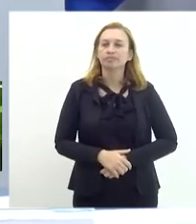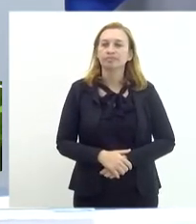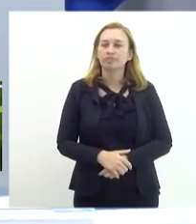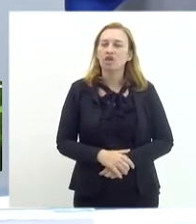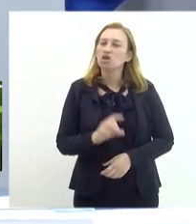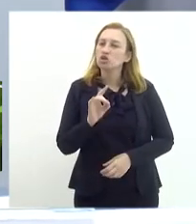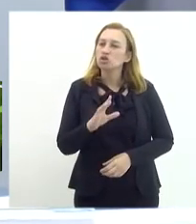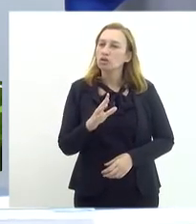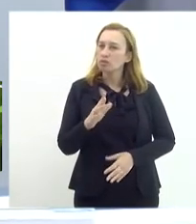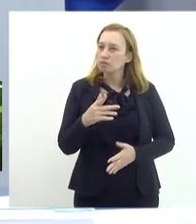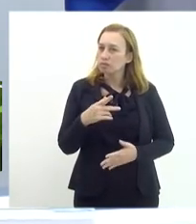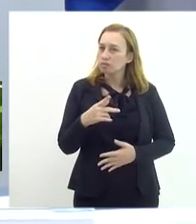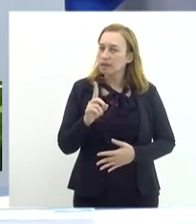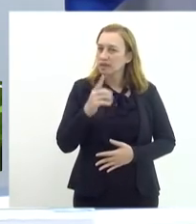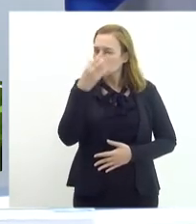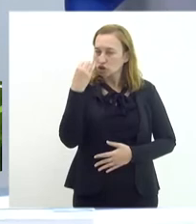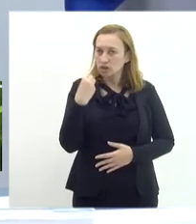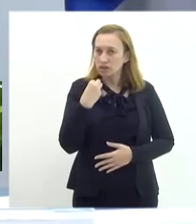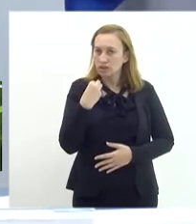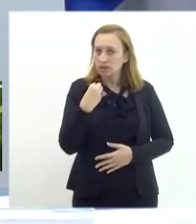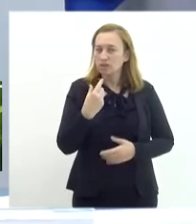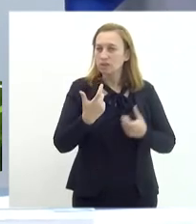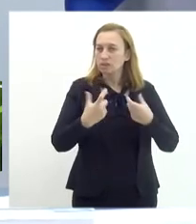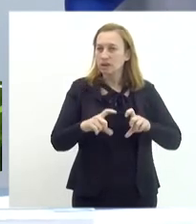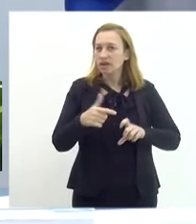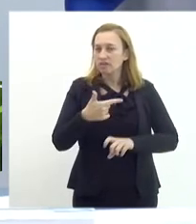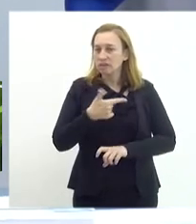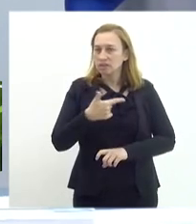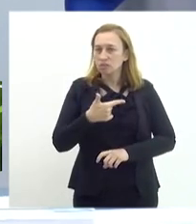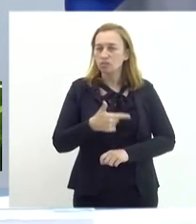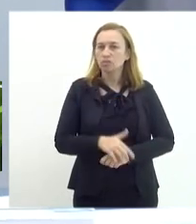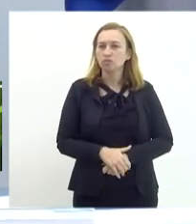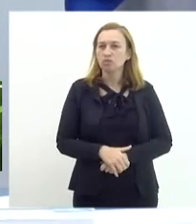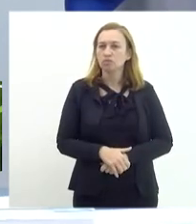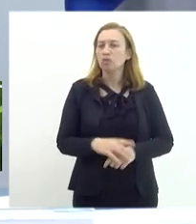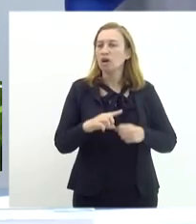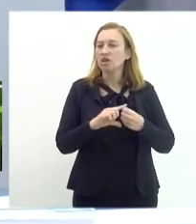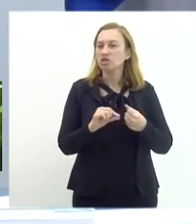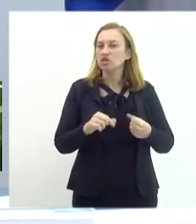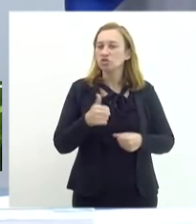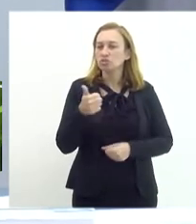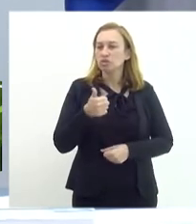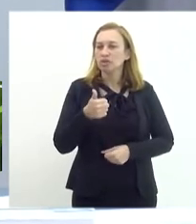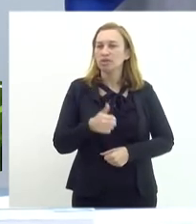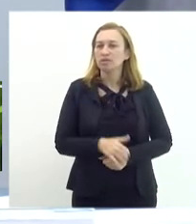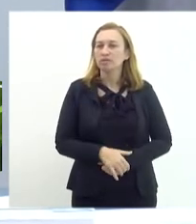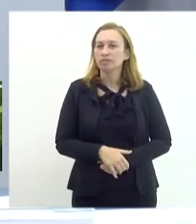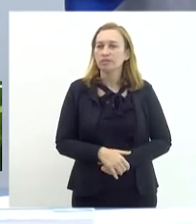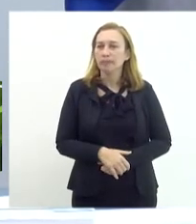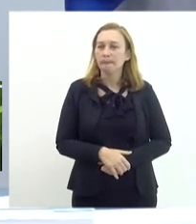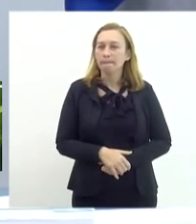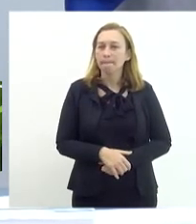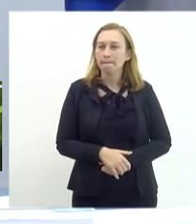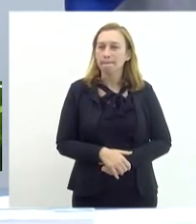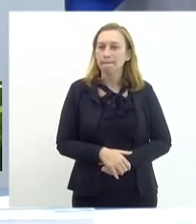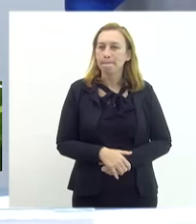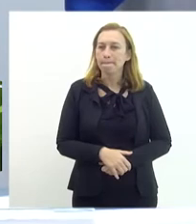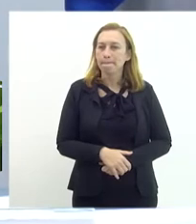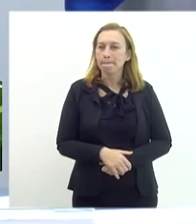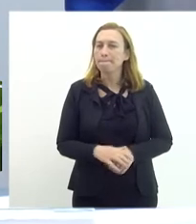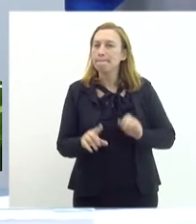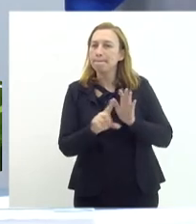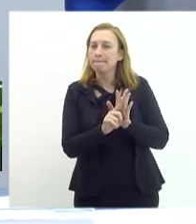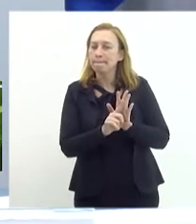só para abrir, só para não esquecer, no parágrafo 2º do artigo 1º, o disposto nesta